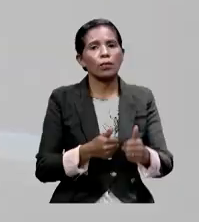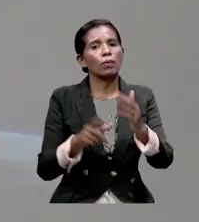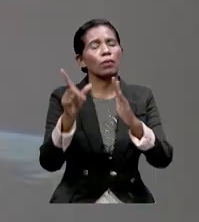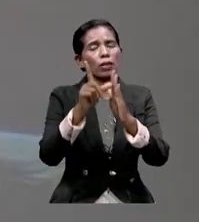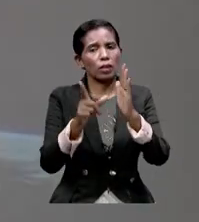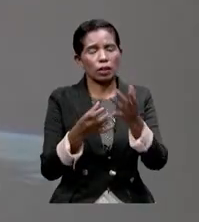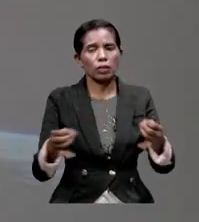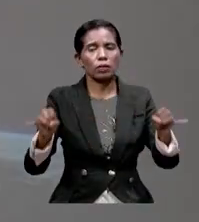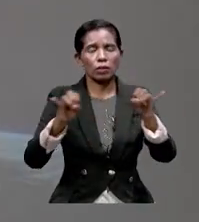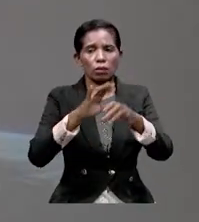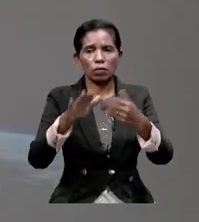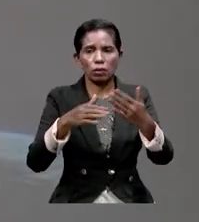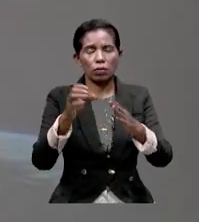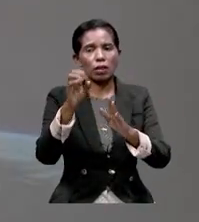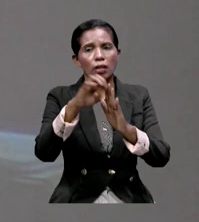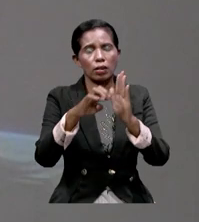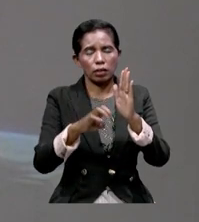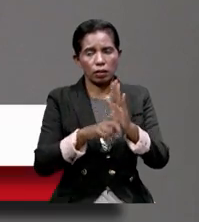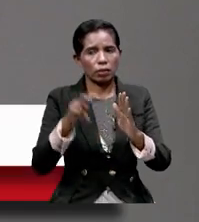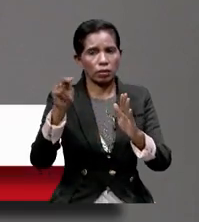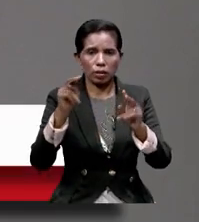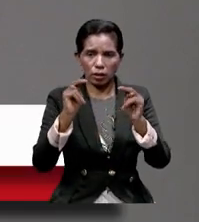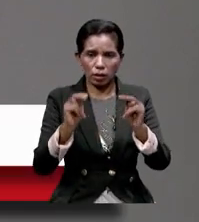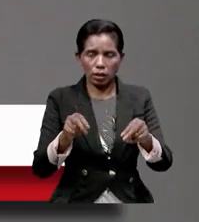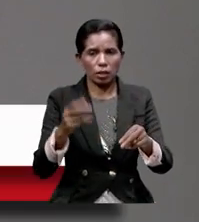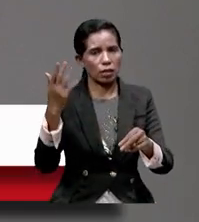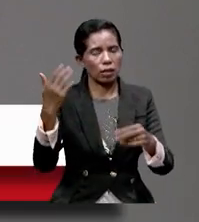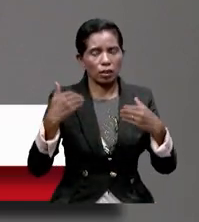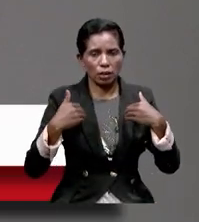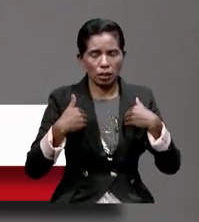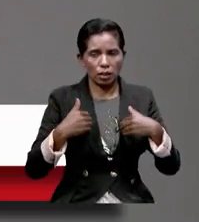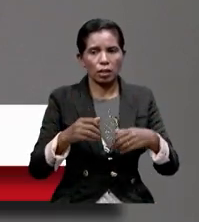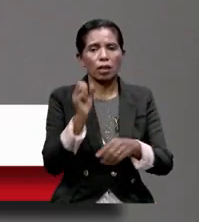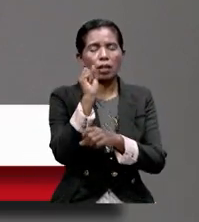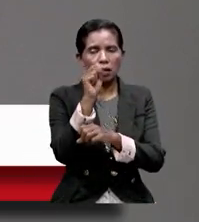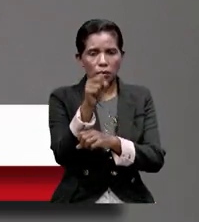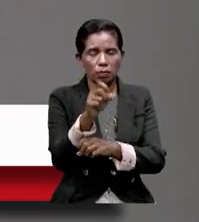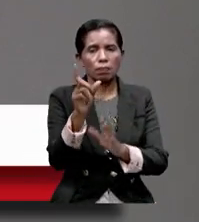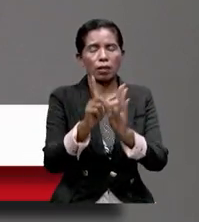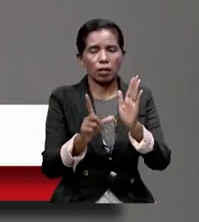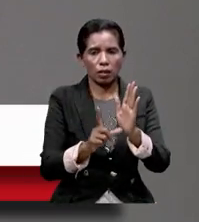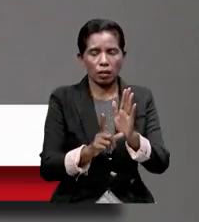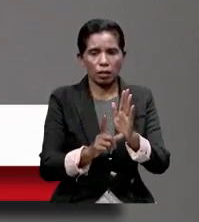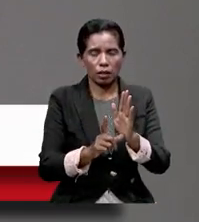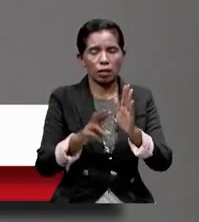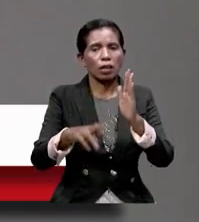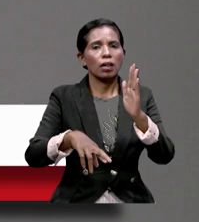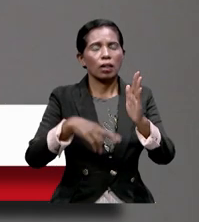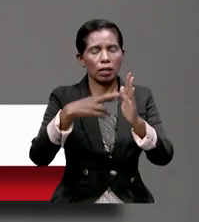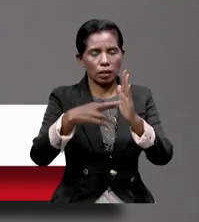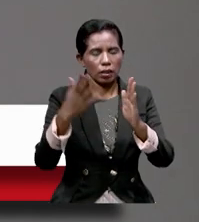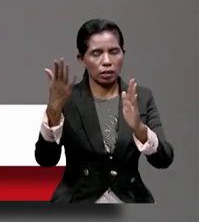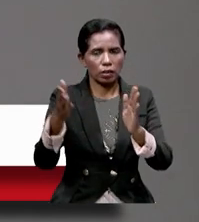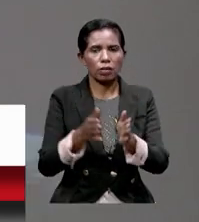ou todo Estado, né? Tem que ir a grupa lei né, que regula o